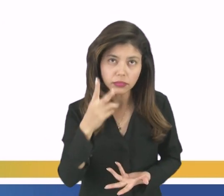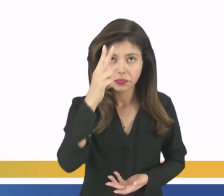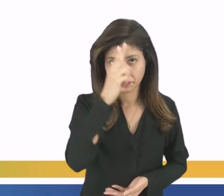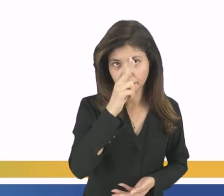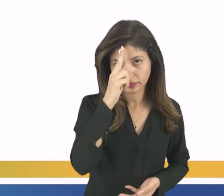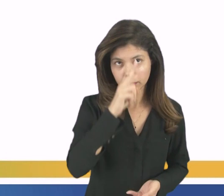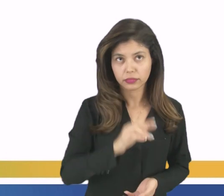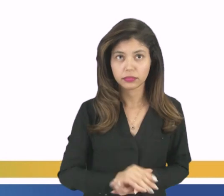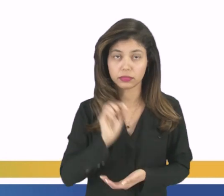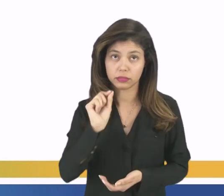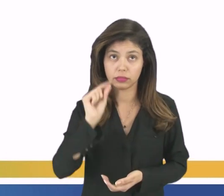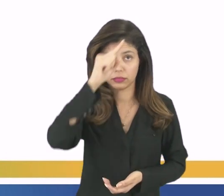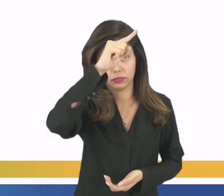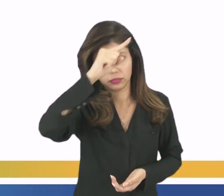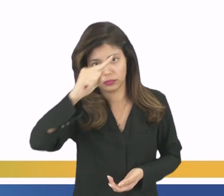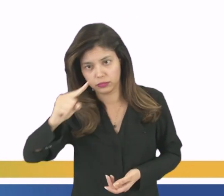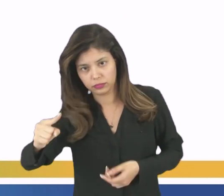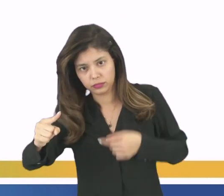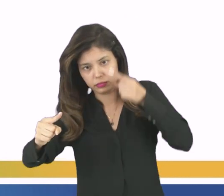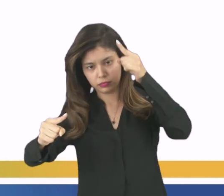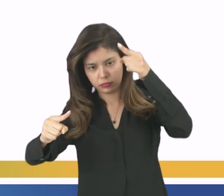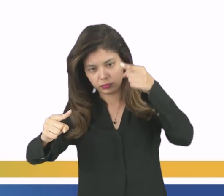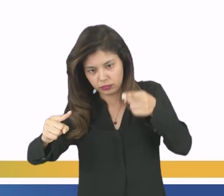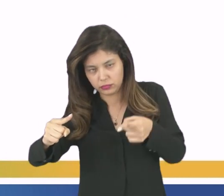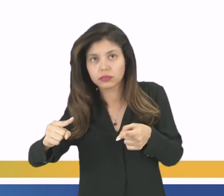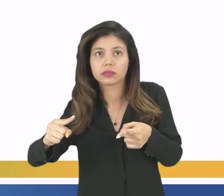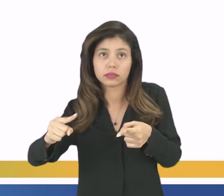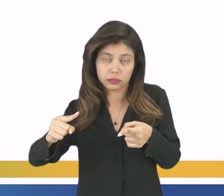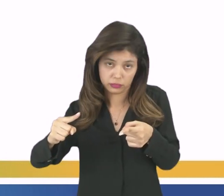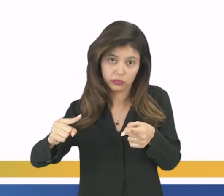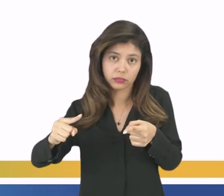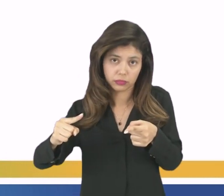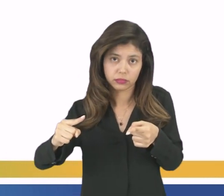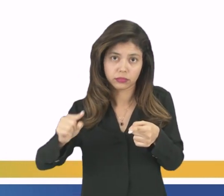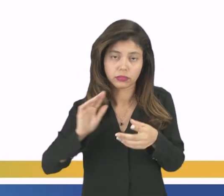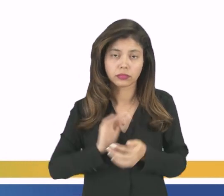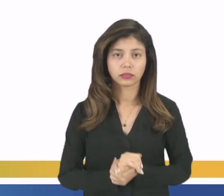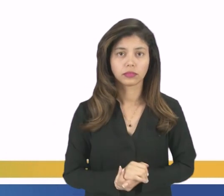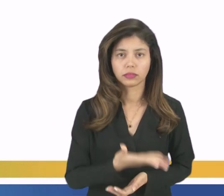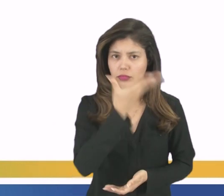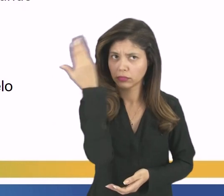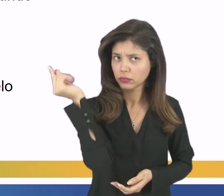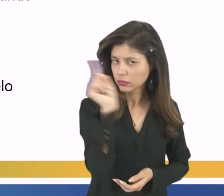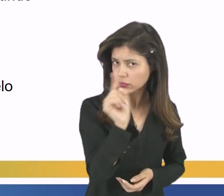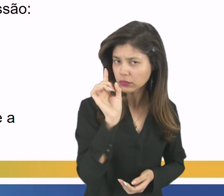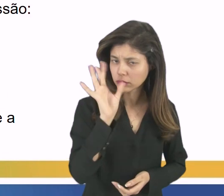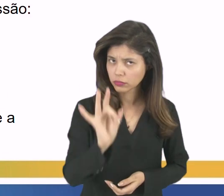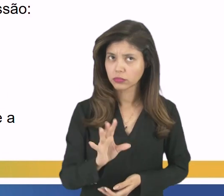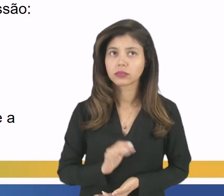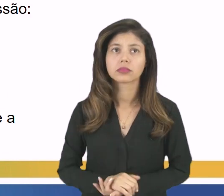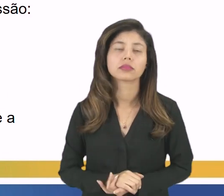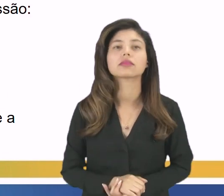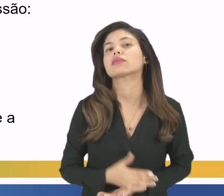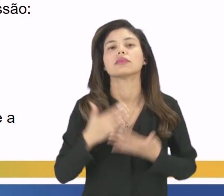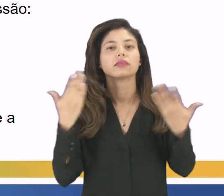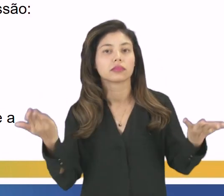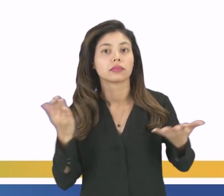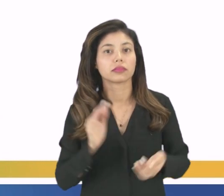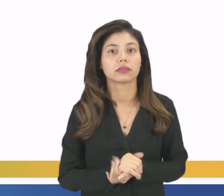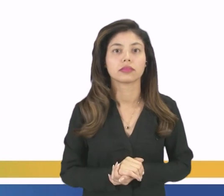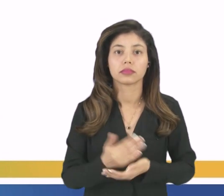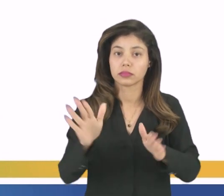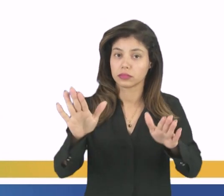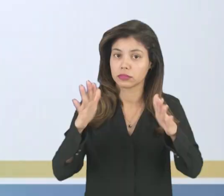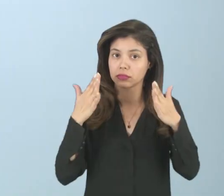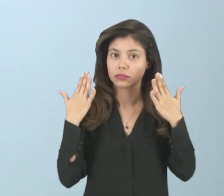Lembra que isso aqui o que é? Gera 3. Aqui é altura e aqui é raio. Beleza? É só você não esquecer esse detalhe, tá? Então, vem